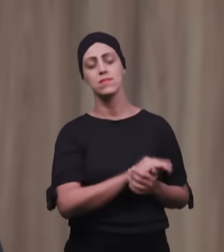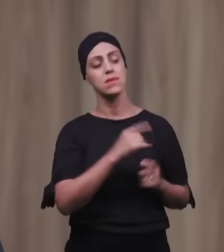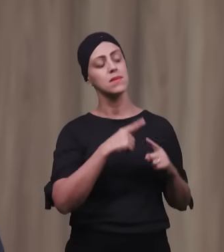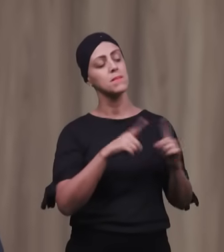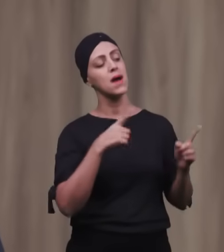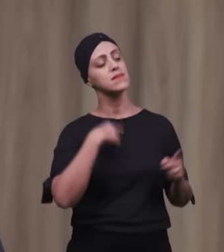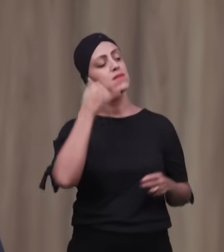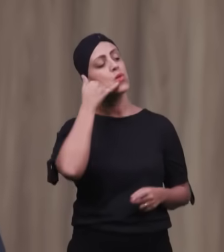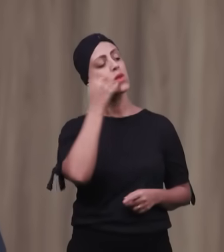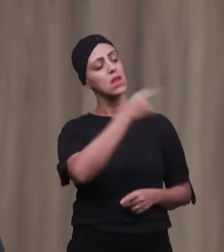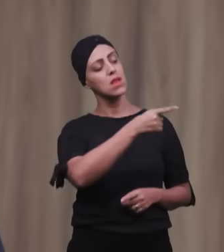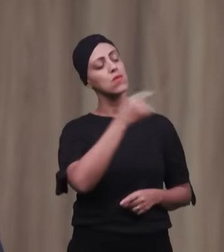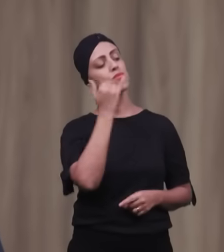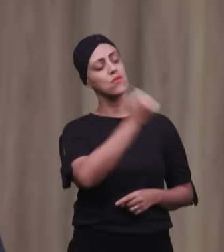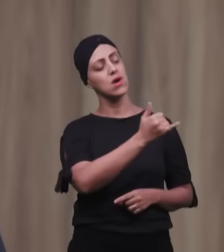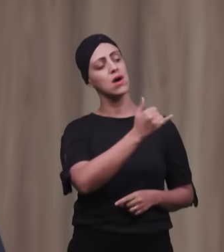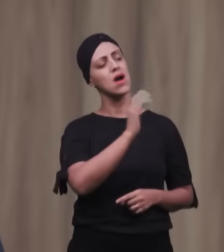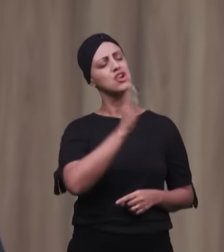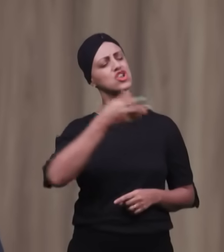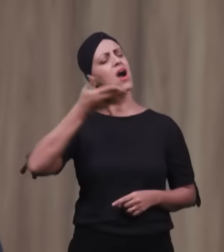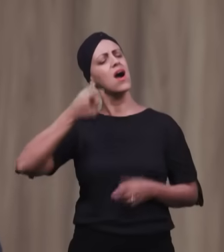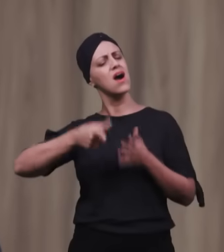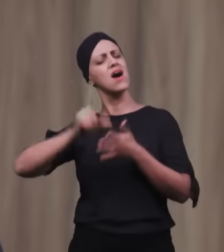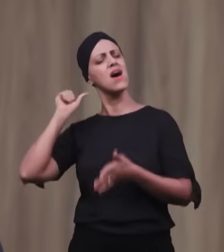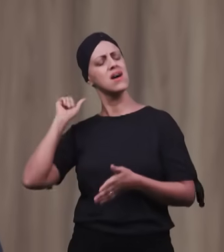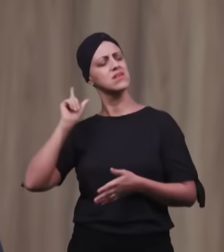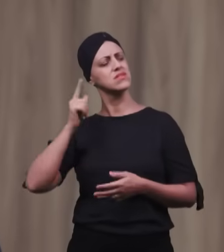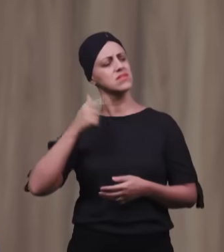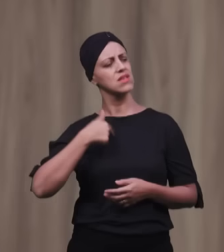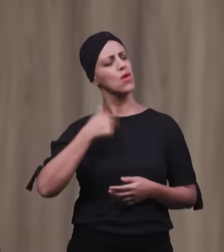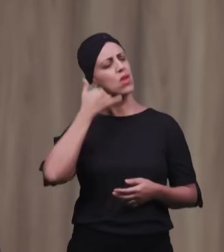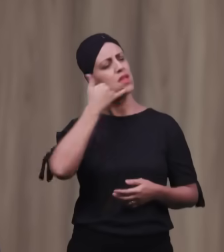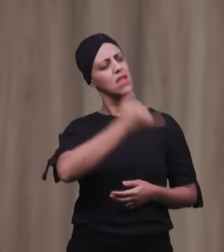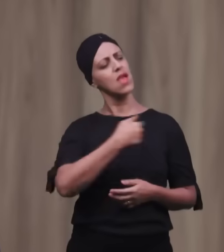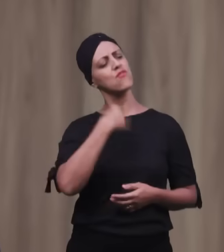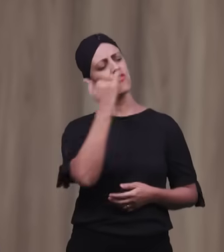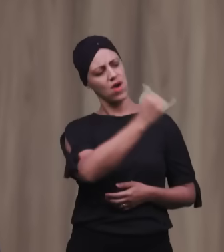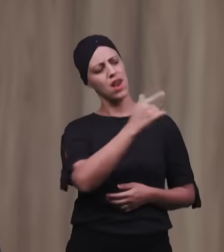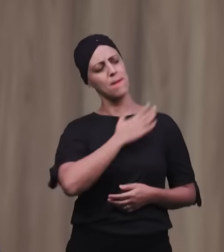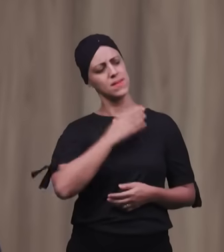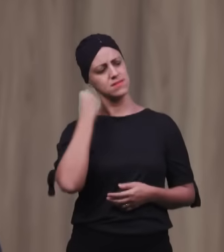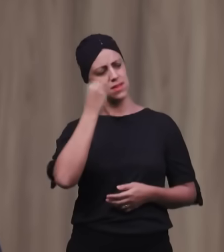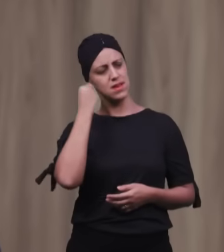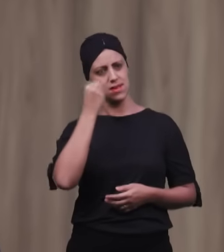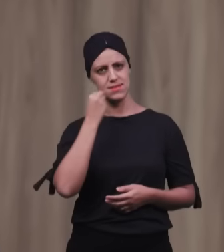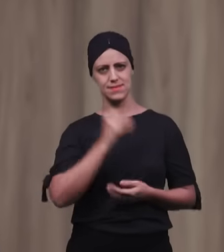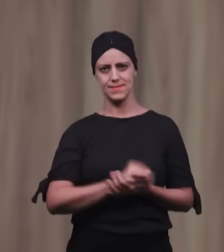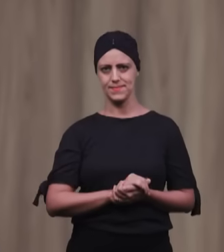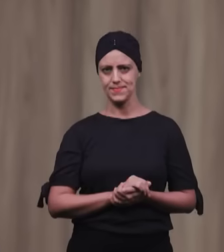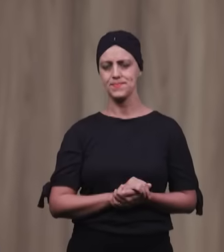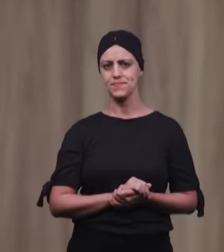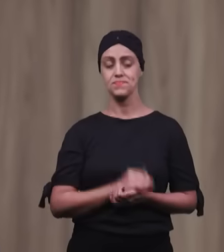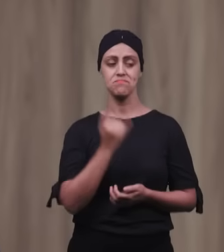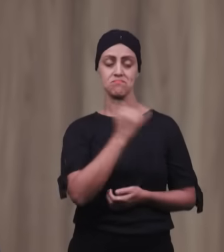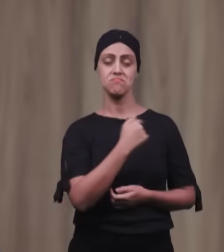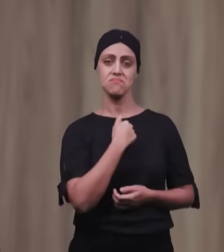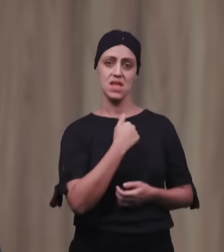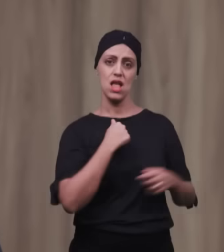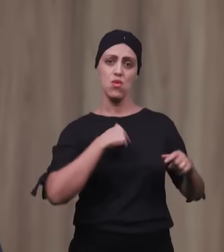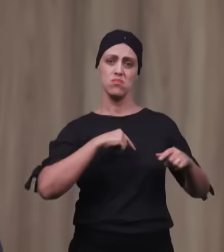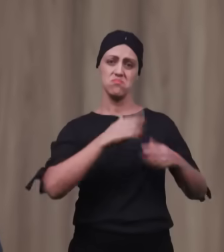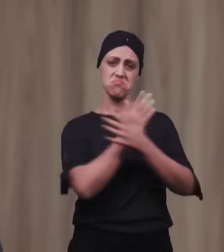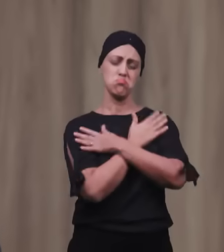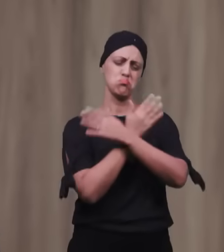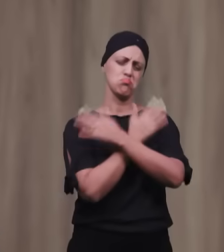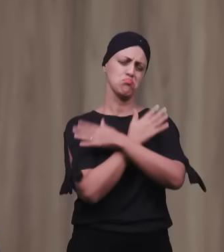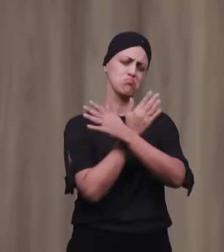mas eu estou ligando eu já liguei outra vez aí vou te contar a minha experiência ele falou eu estou